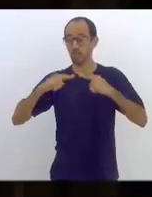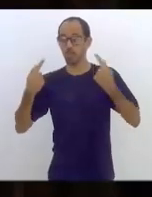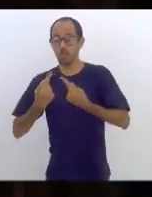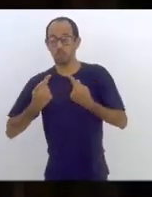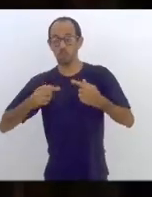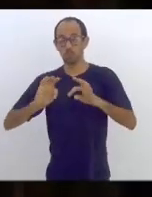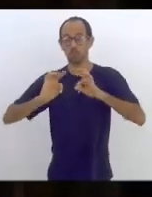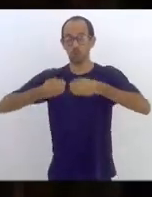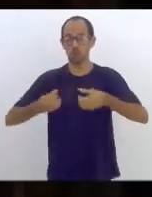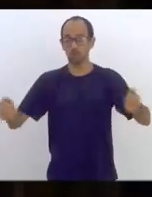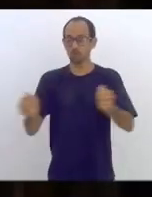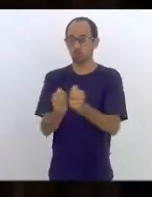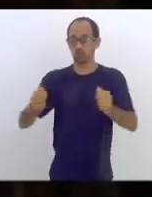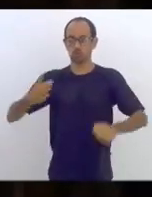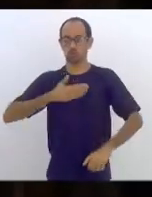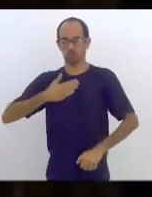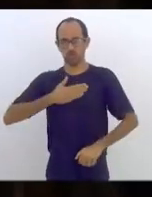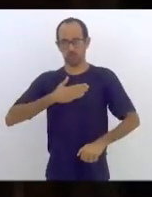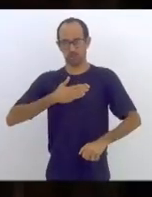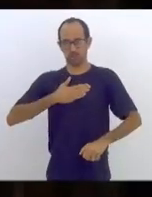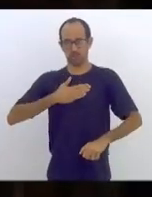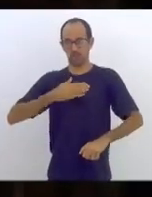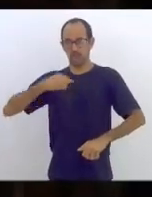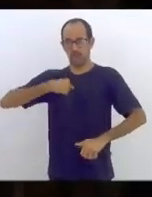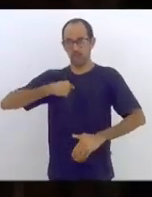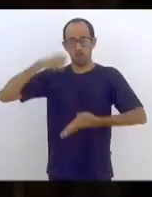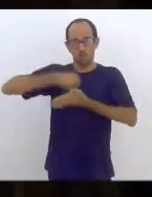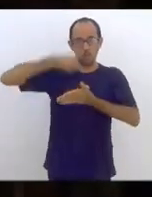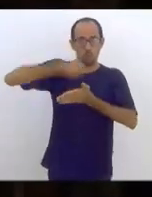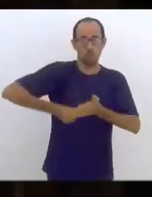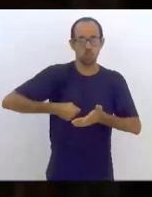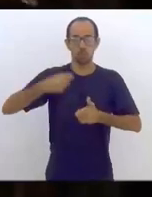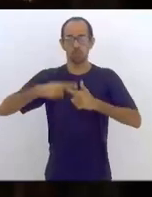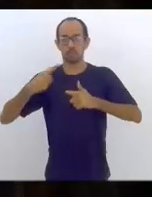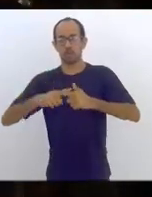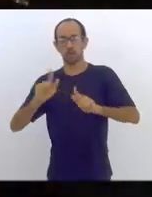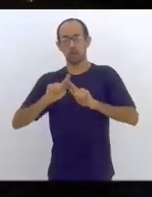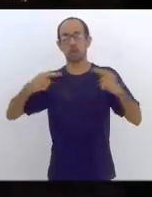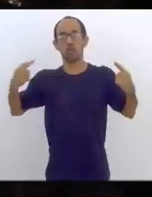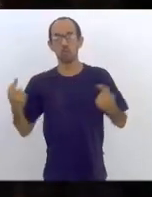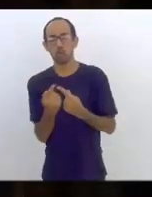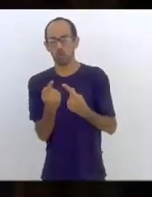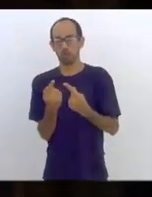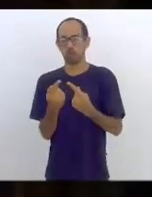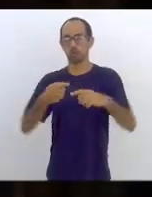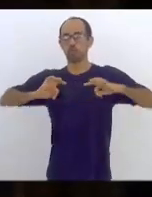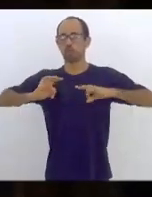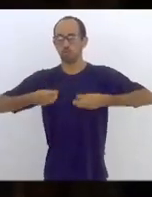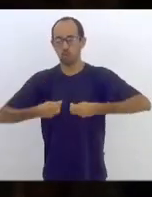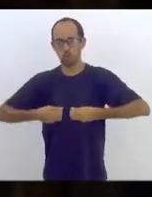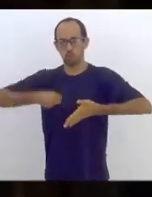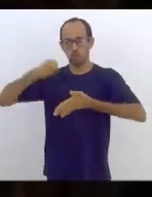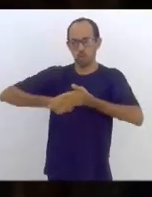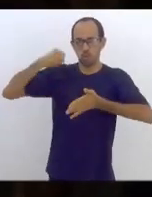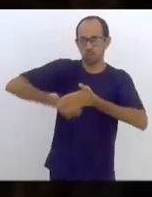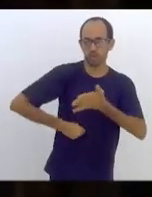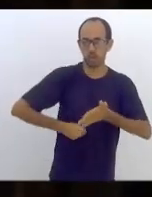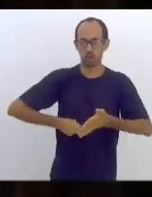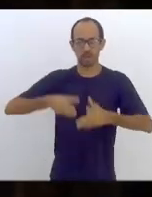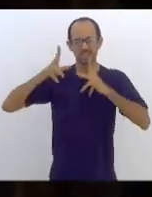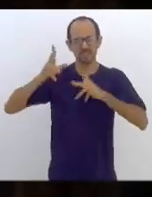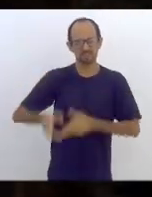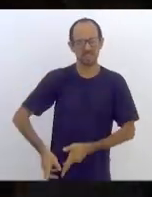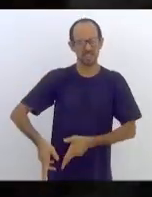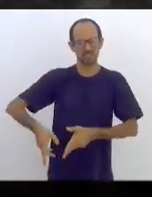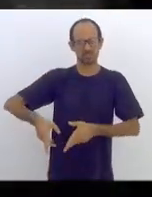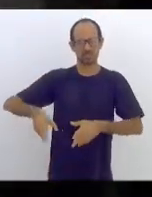comigo. Eu milito porque eu tenho um grupo inteiro comigo, lutando pelas mesmas